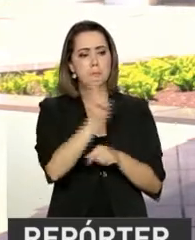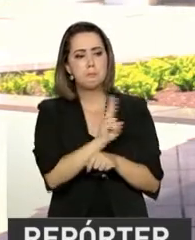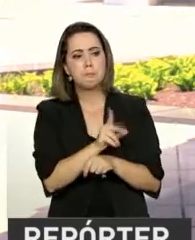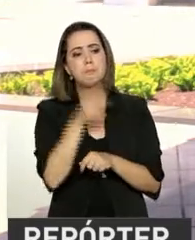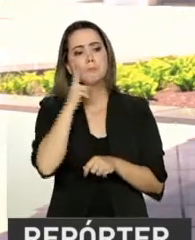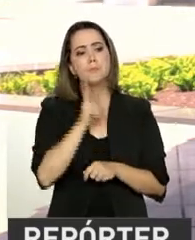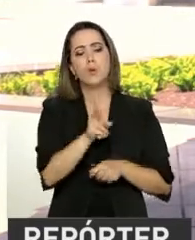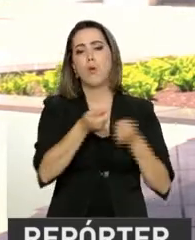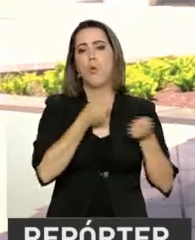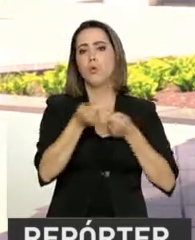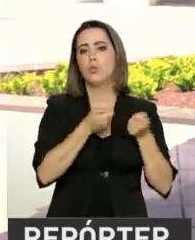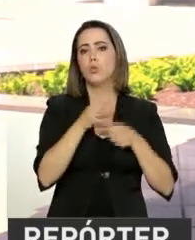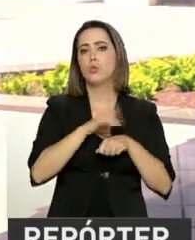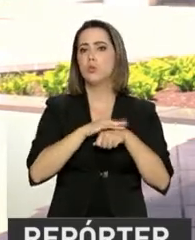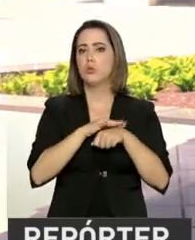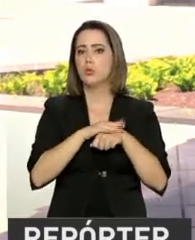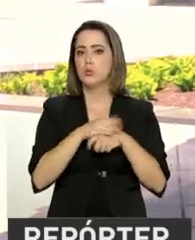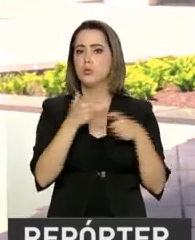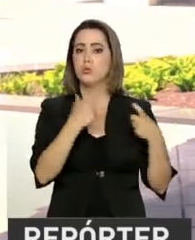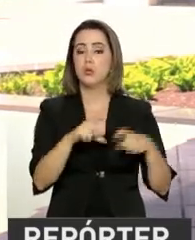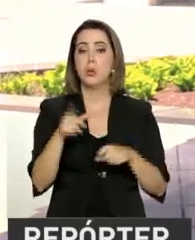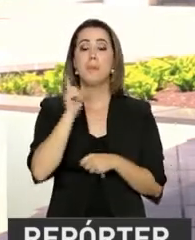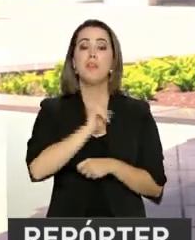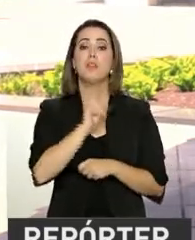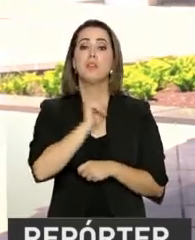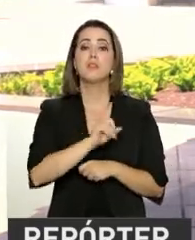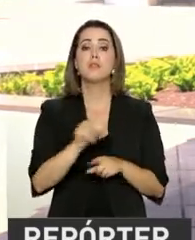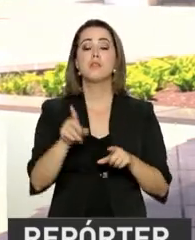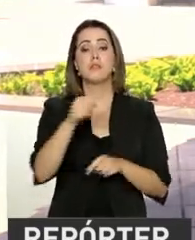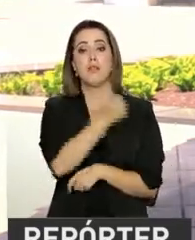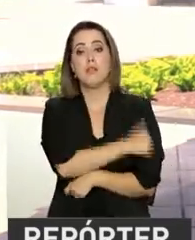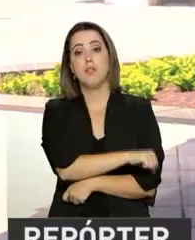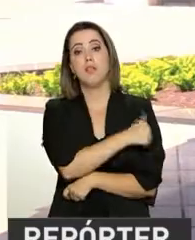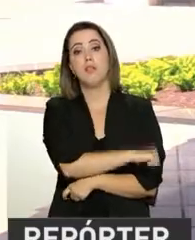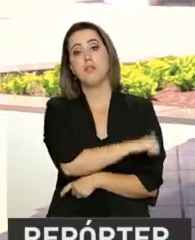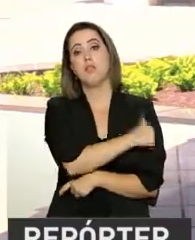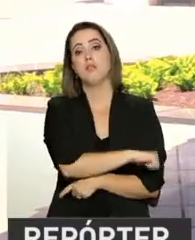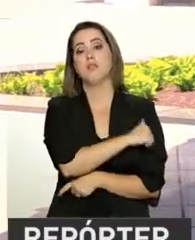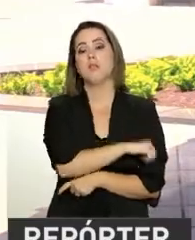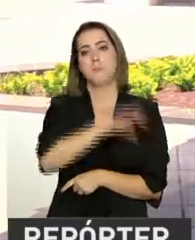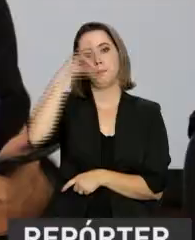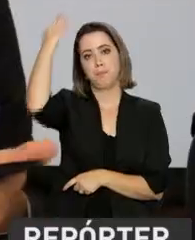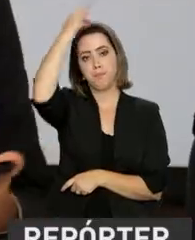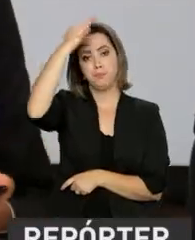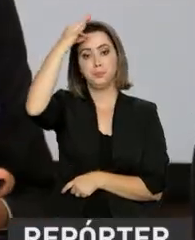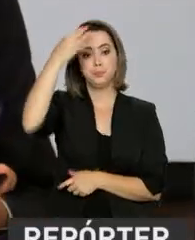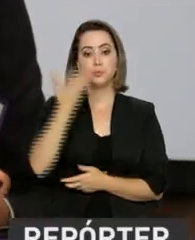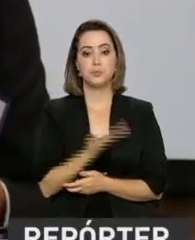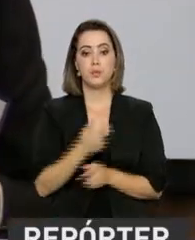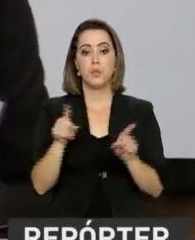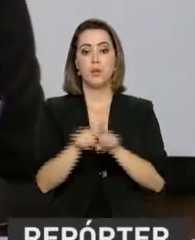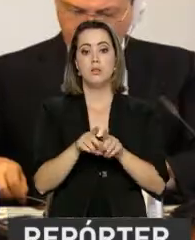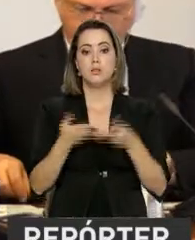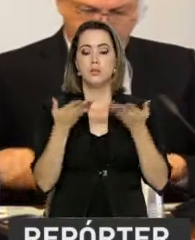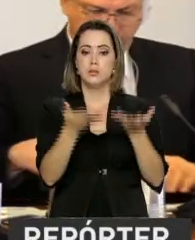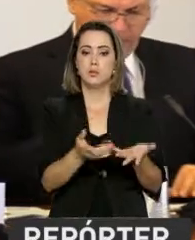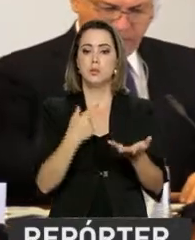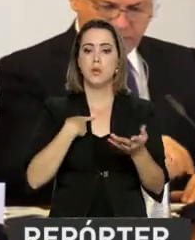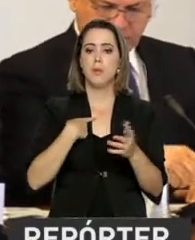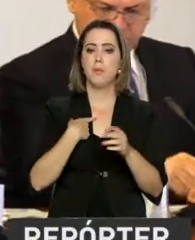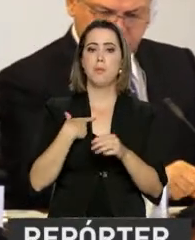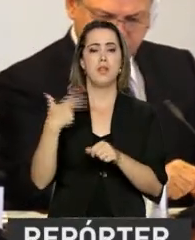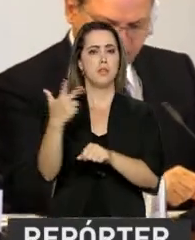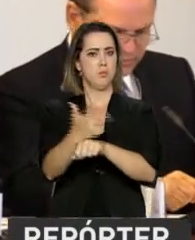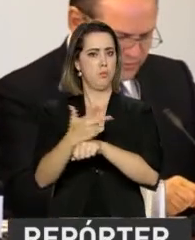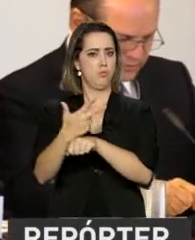e controle de doenças para os estados de Minas Gerais, Rio de Janeiro e Espírito Santo. O ministro também participou de uma